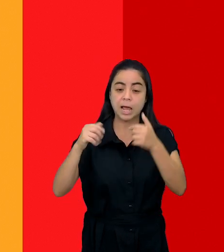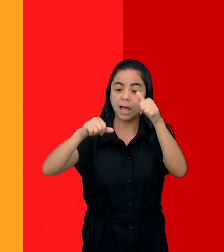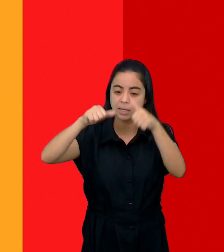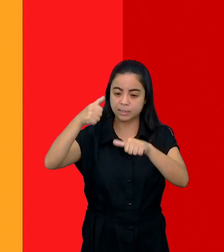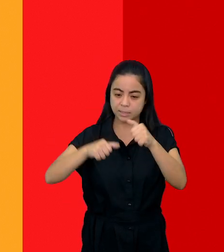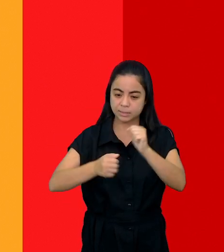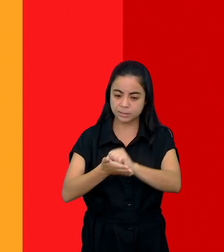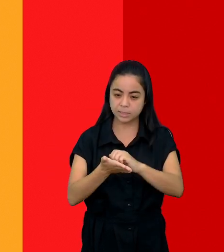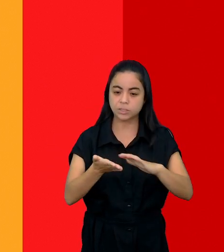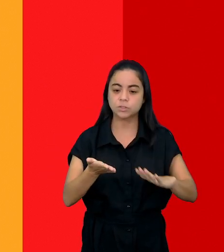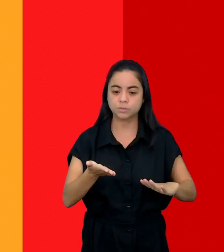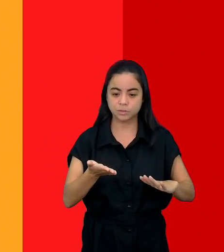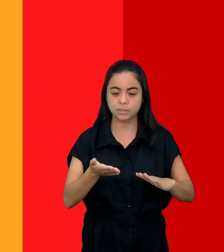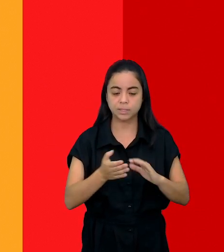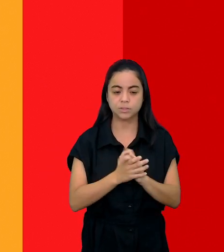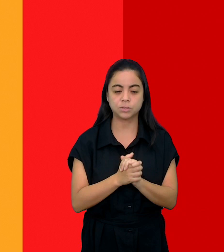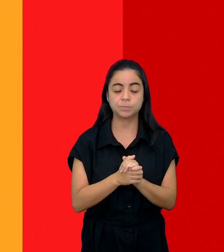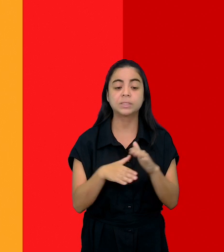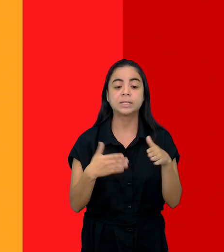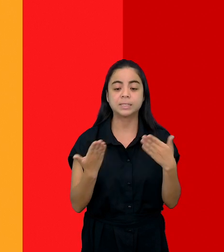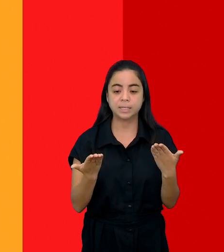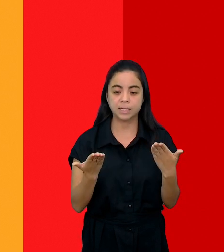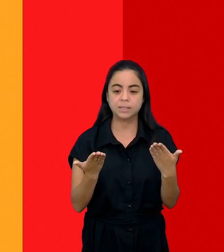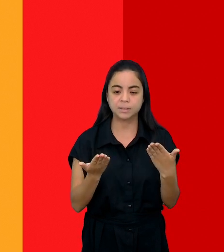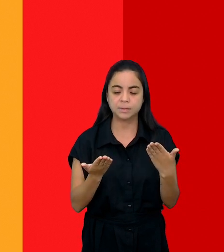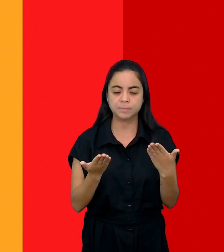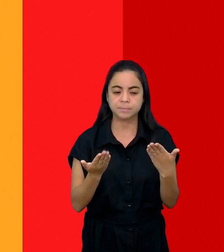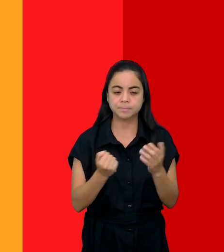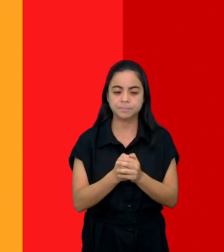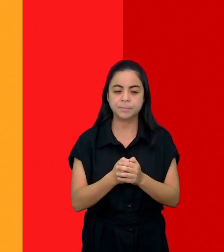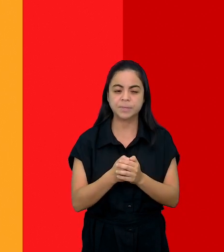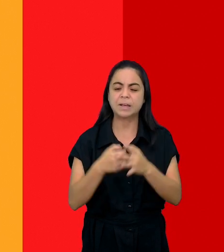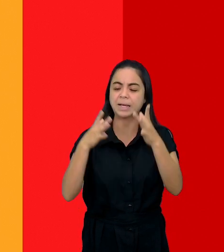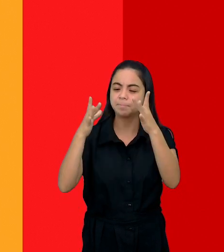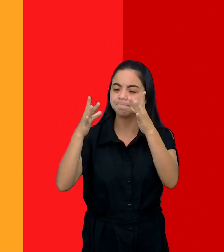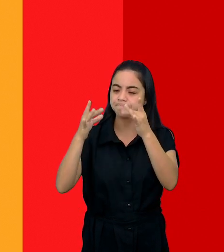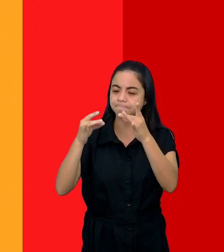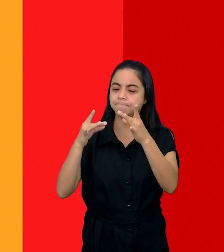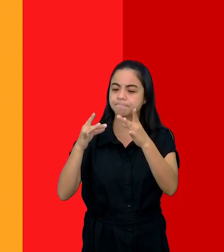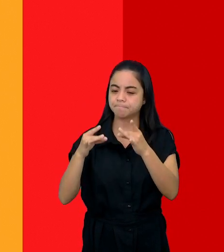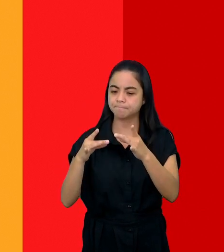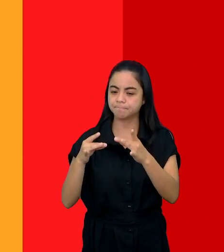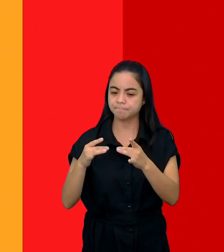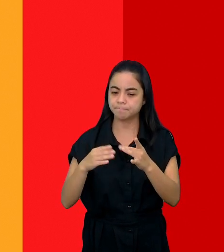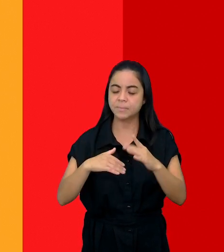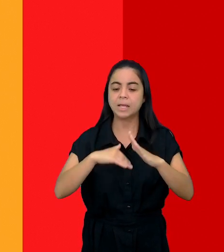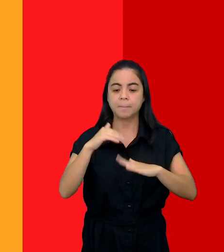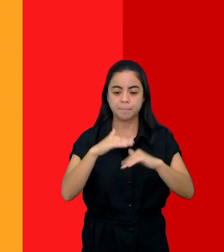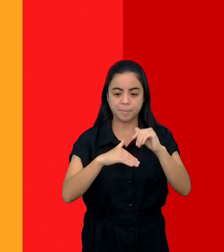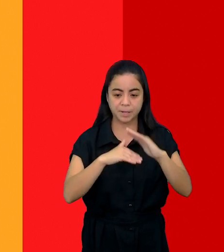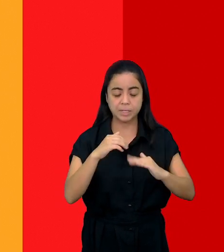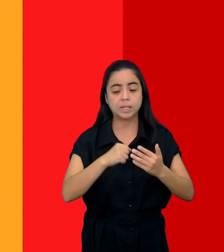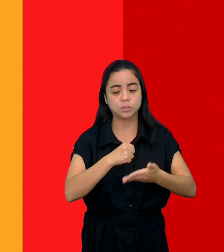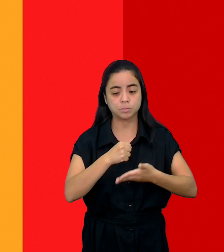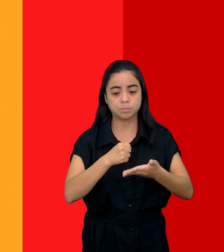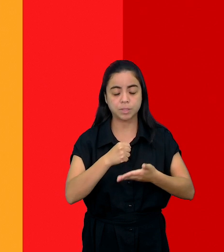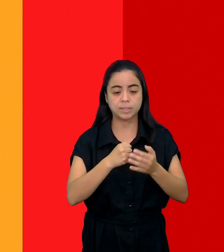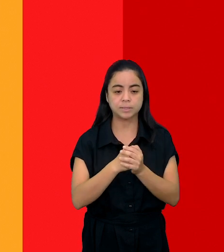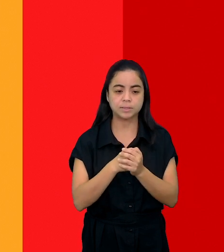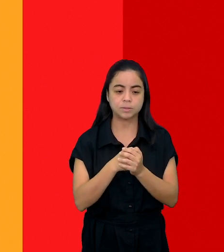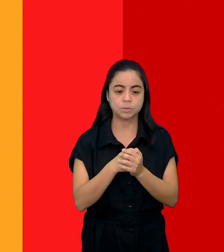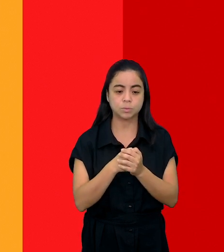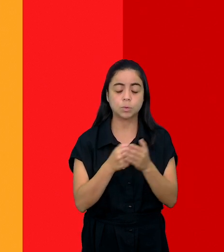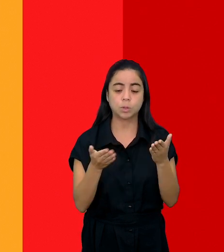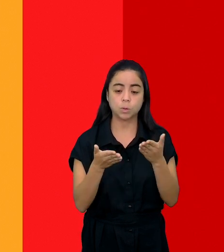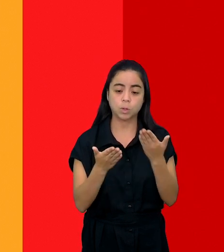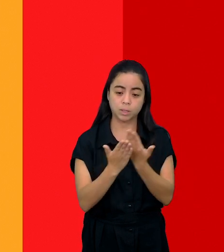da atividade, né? E para isso a gente vai detalhar a habilidade essencial que está prevista para